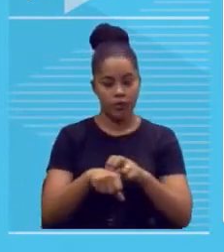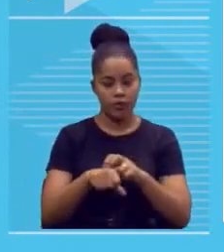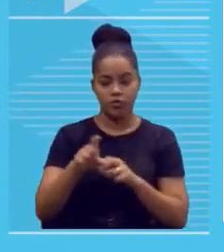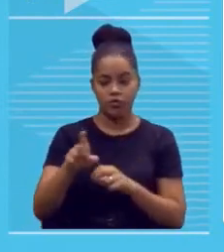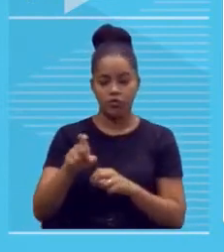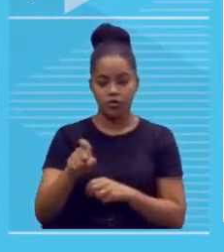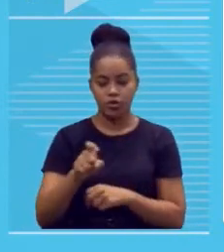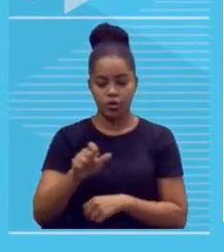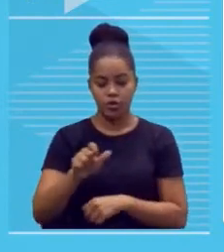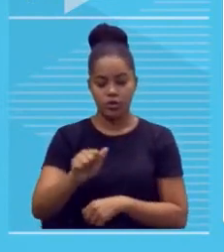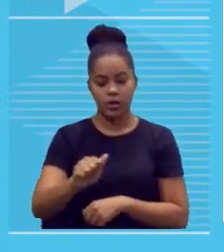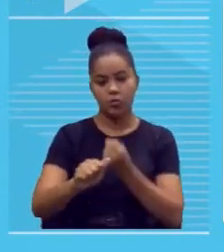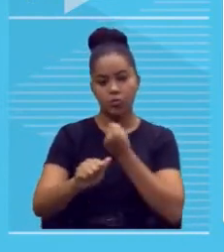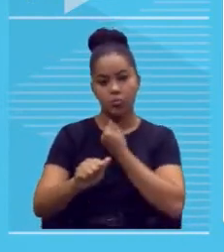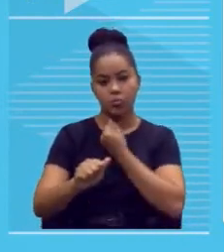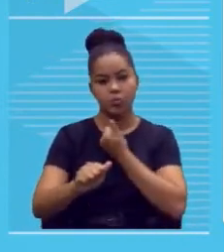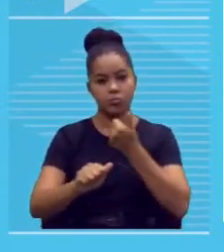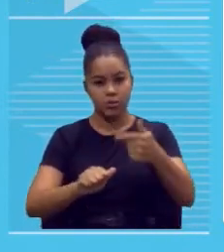é 7.